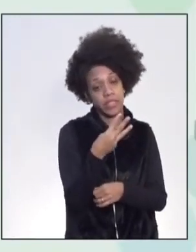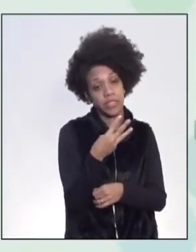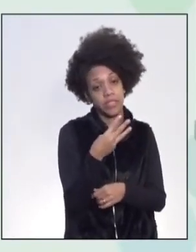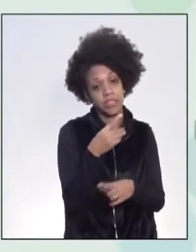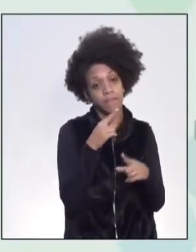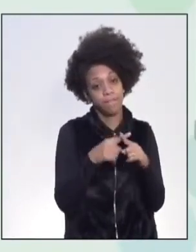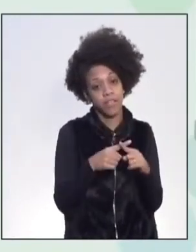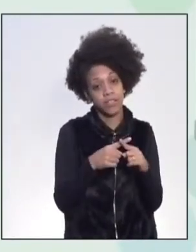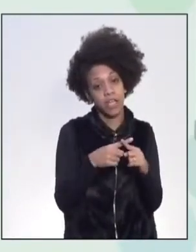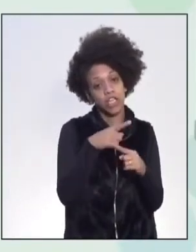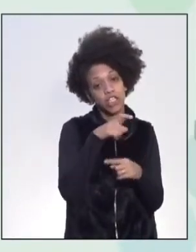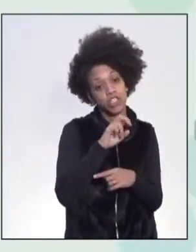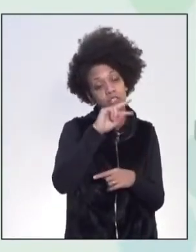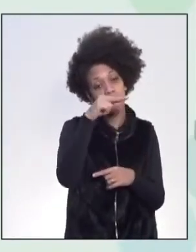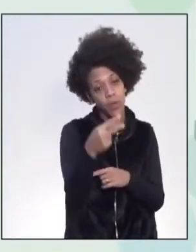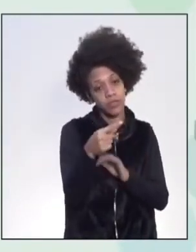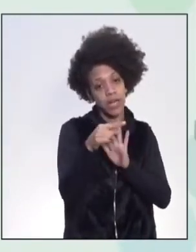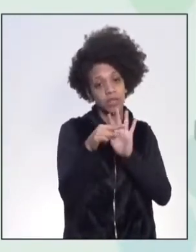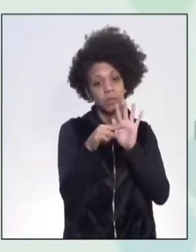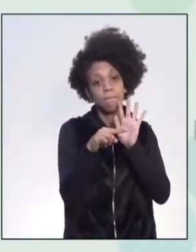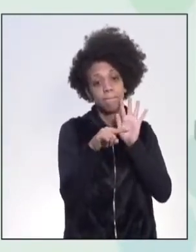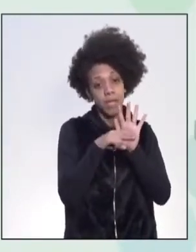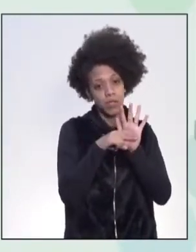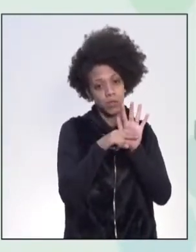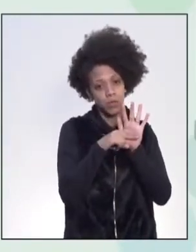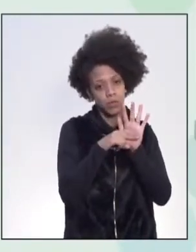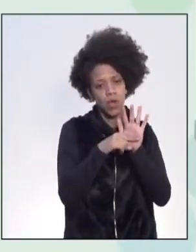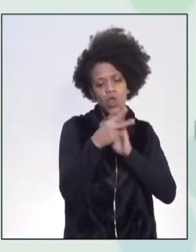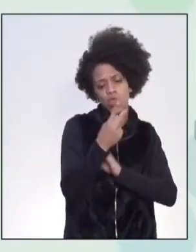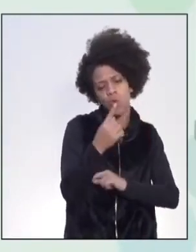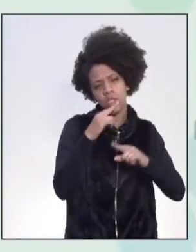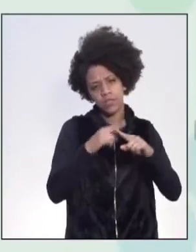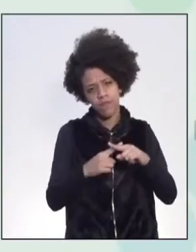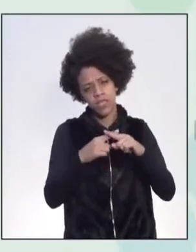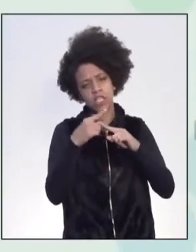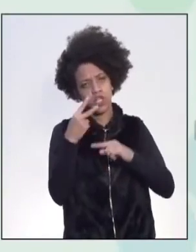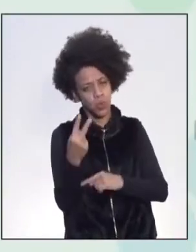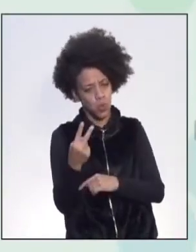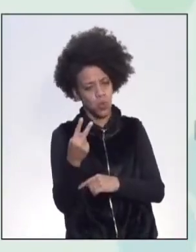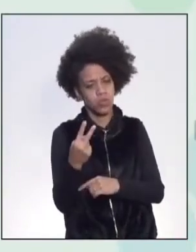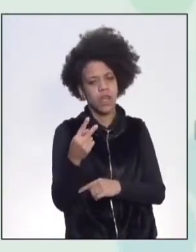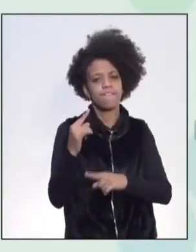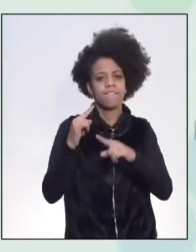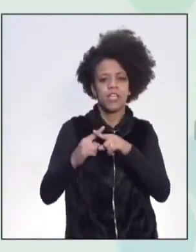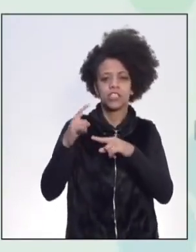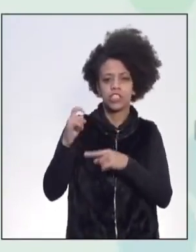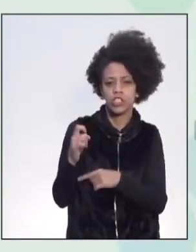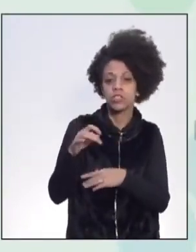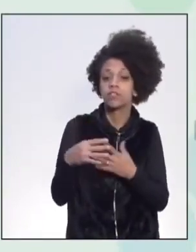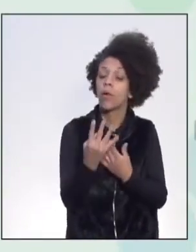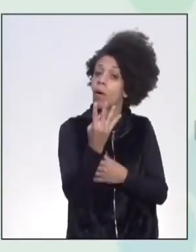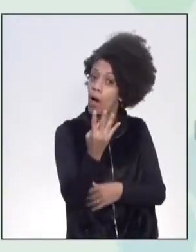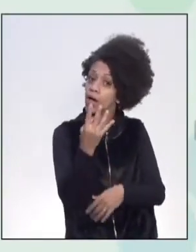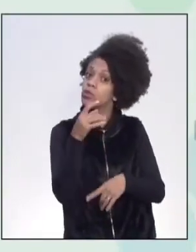que multiplica x ao quadrado, menos 2 vezes 2 vezes x. 2 vezes